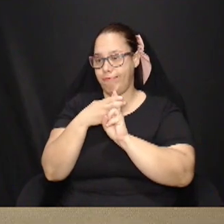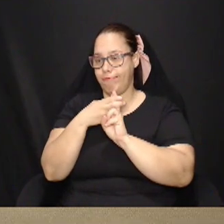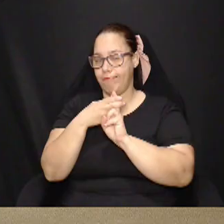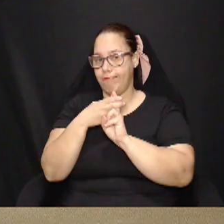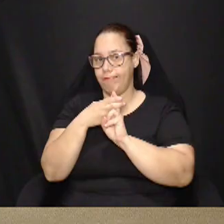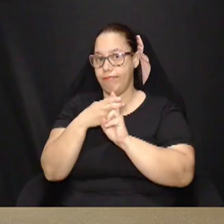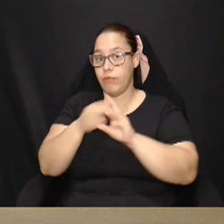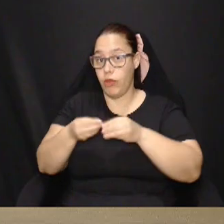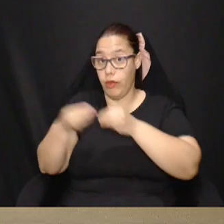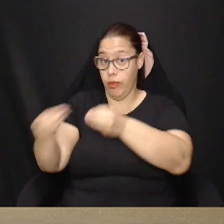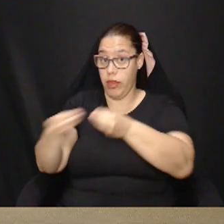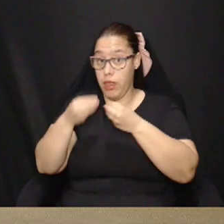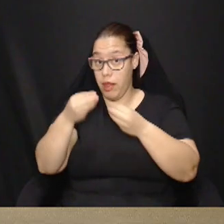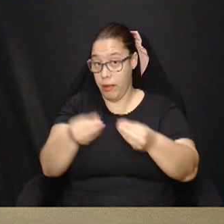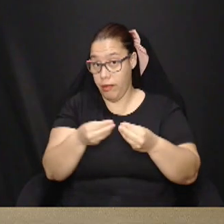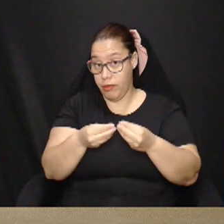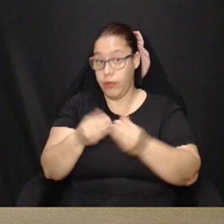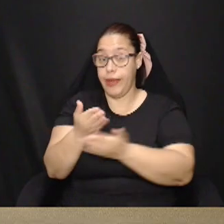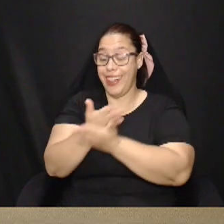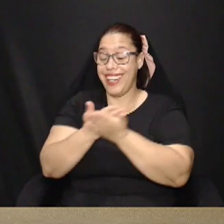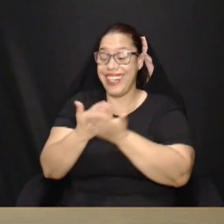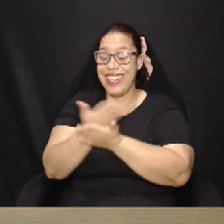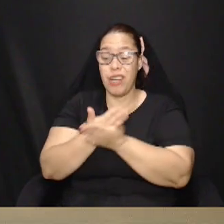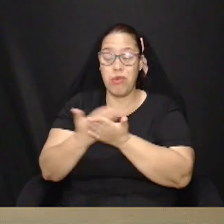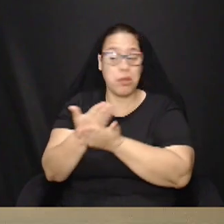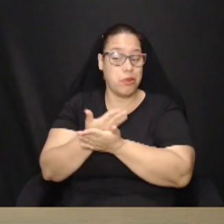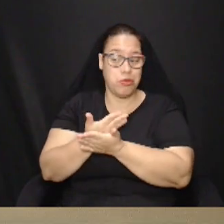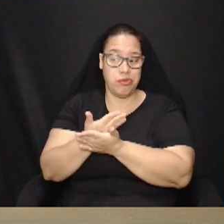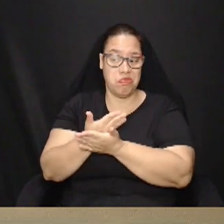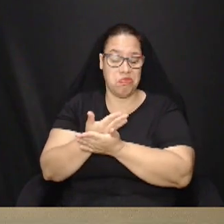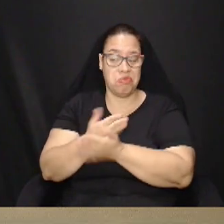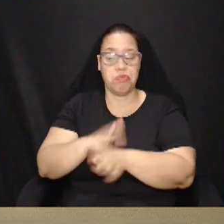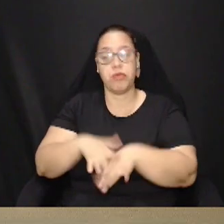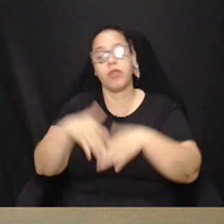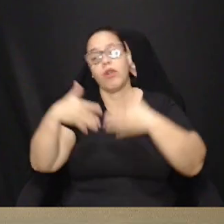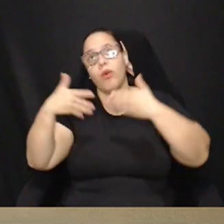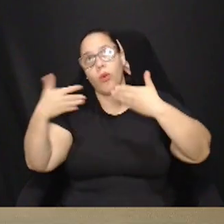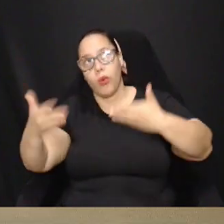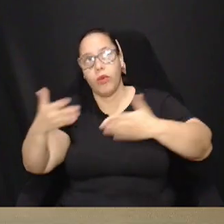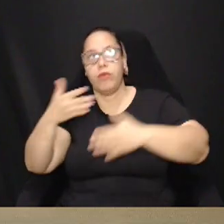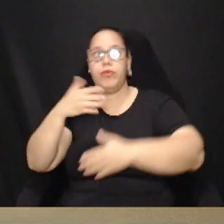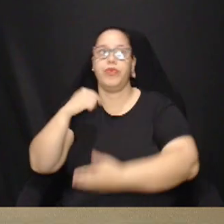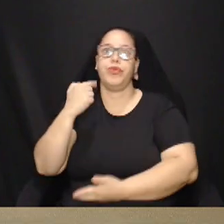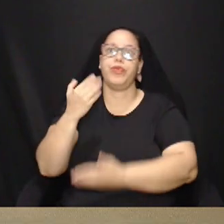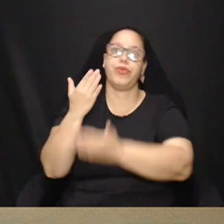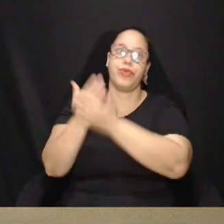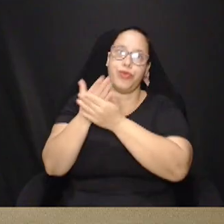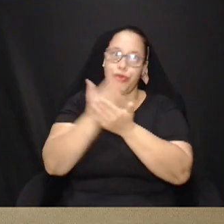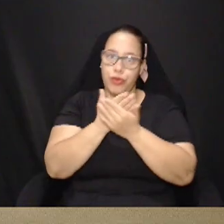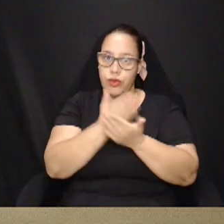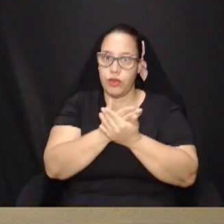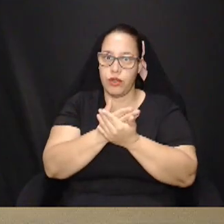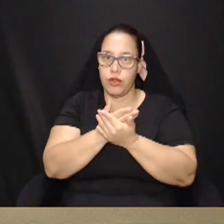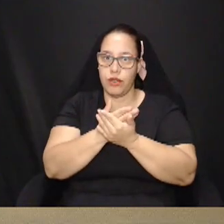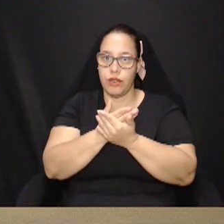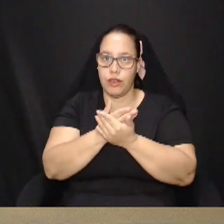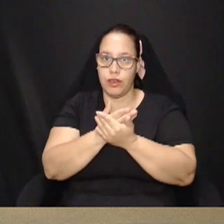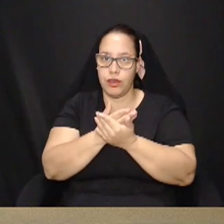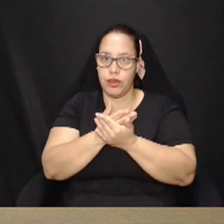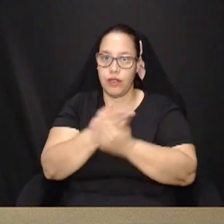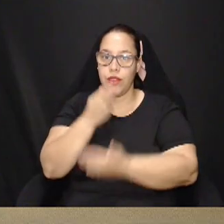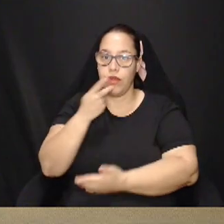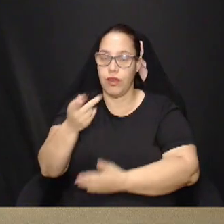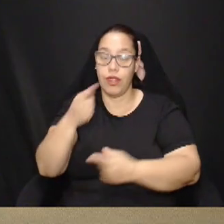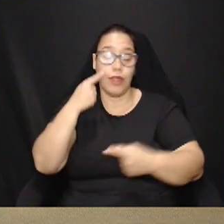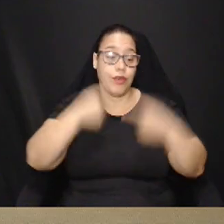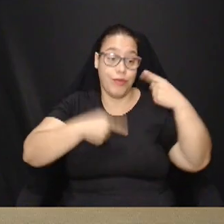ofereça esse tratamento. Mesmo quando, vamos lá, nos estudos, eu tive que estudar muito, gente, para poder debater com essas